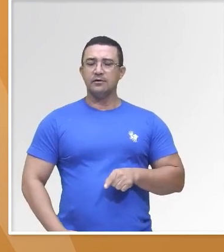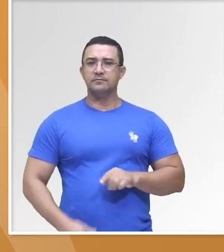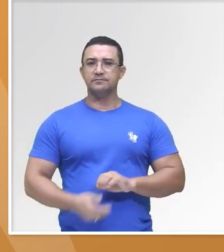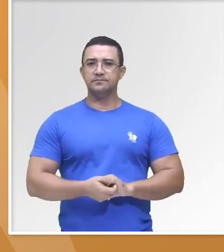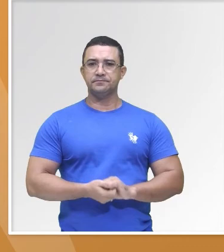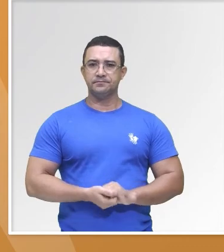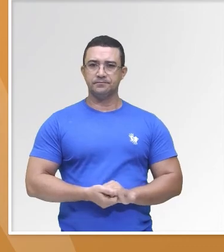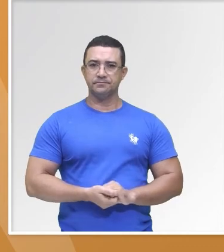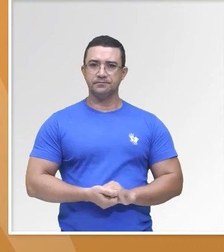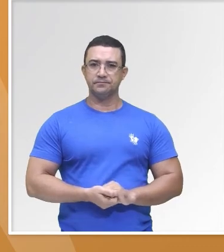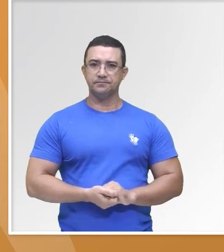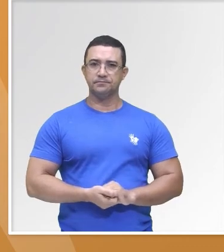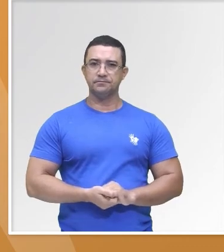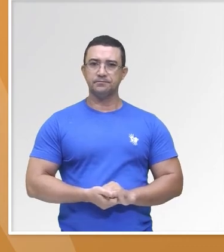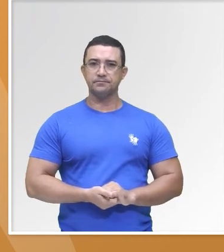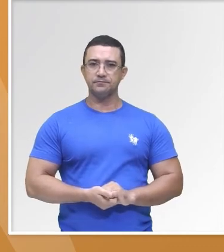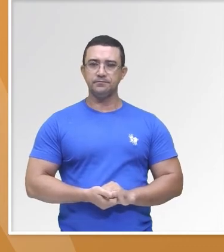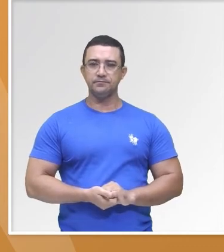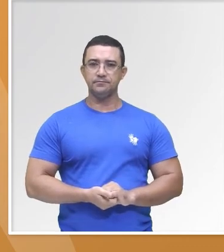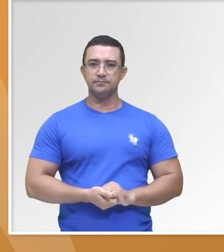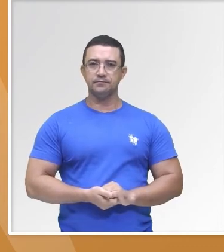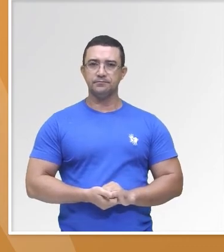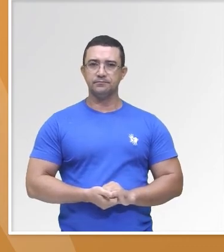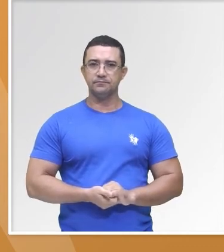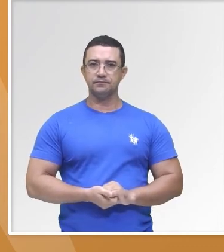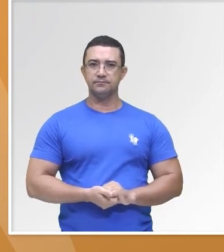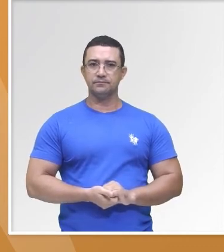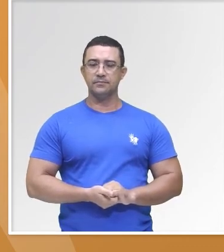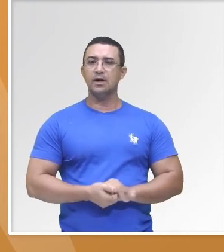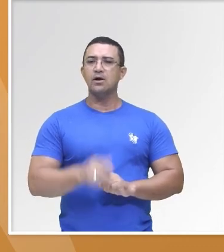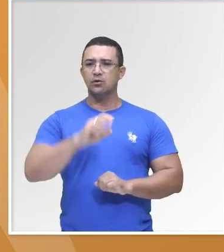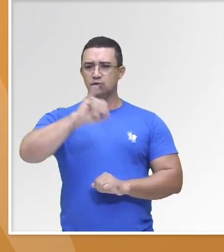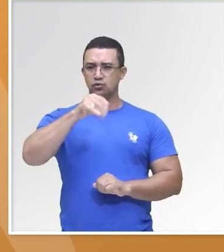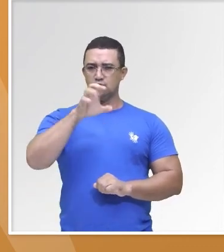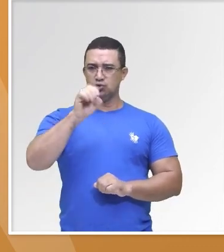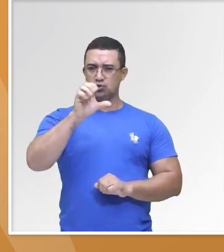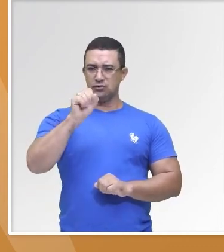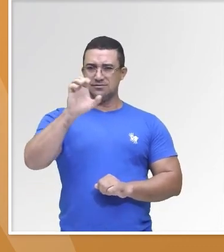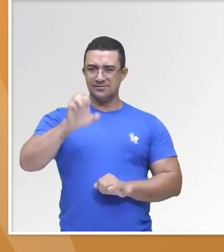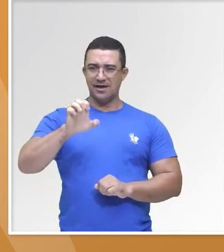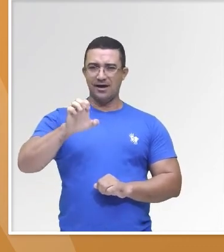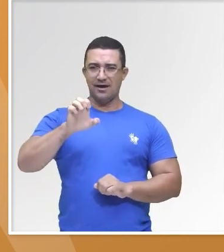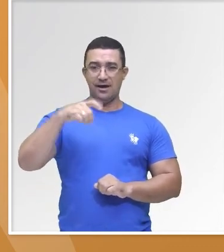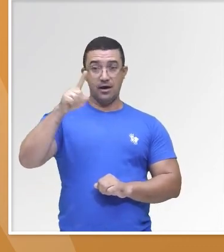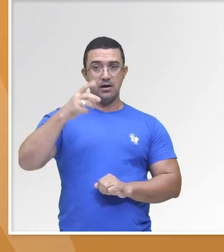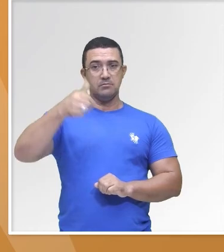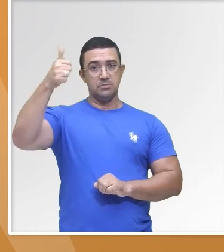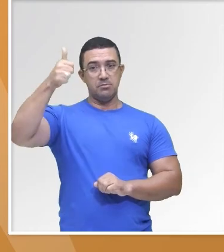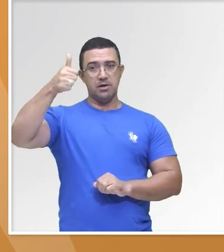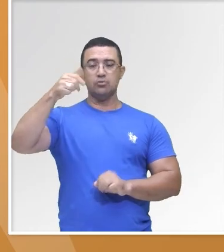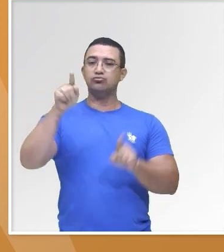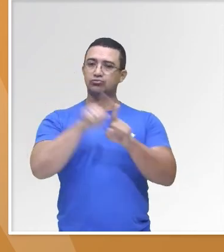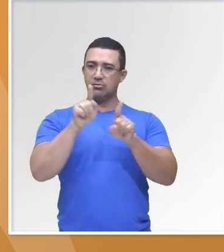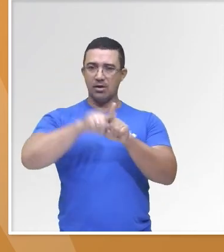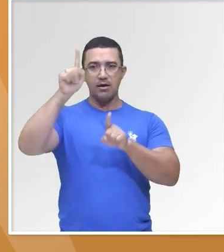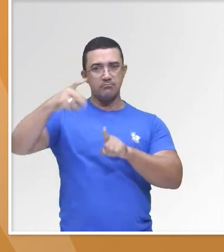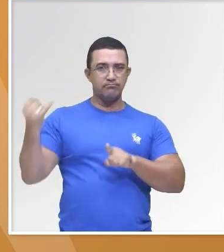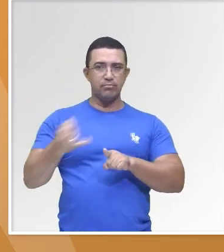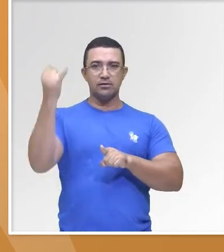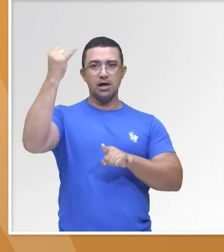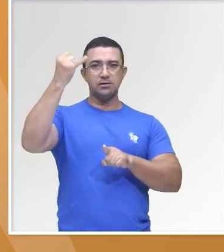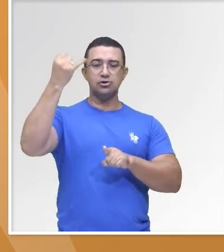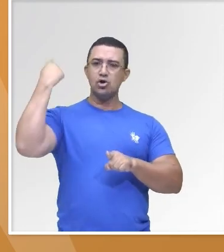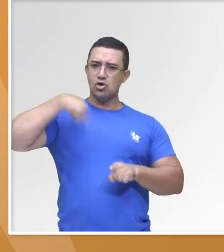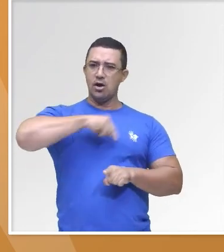real, diminuiu o poder da igreja. Muito importante José I para nós da região amazônica. Por